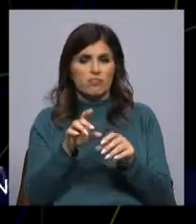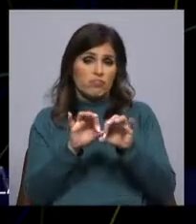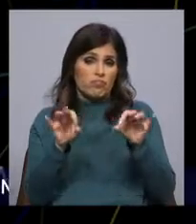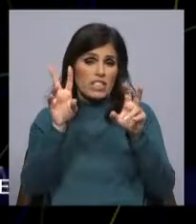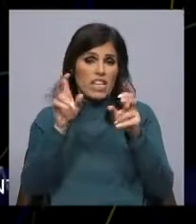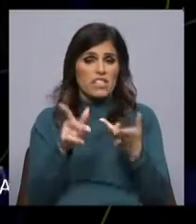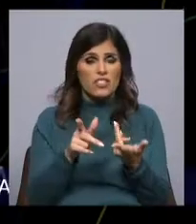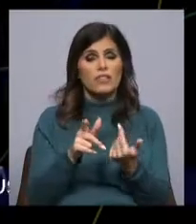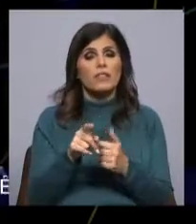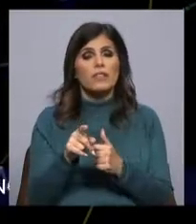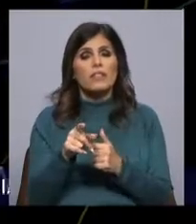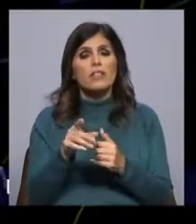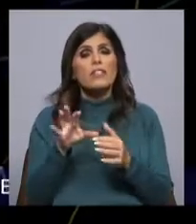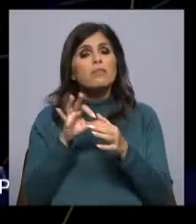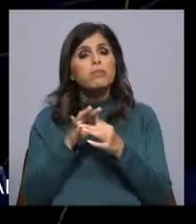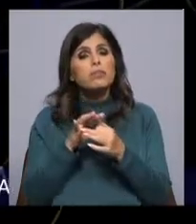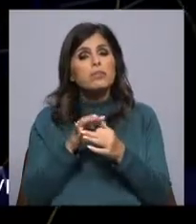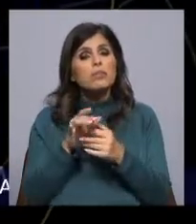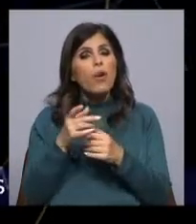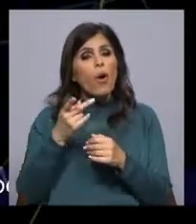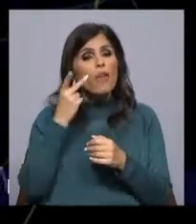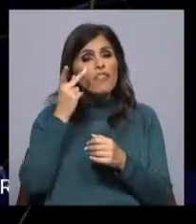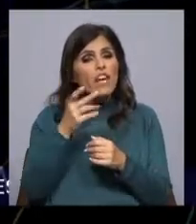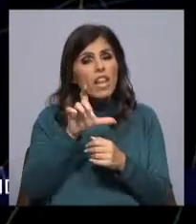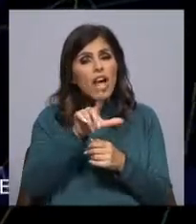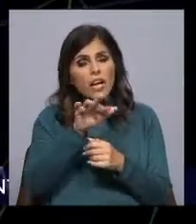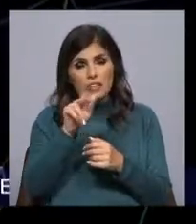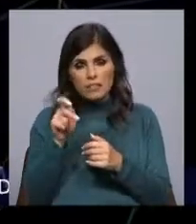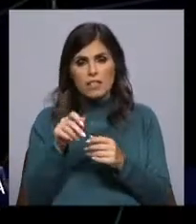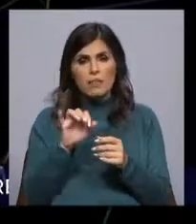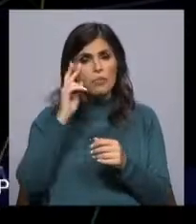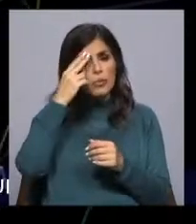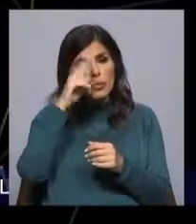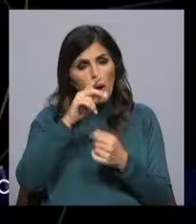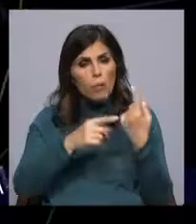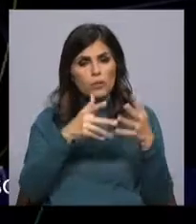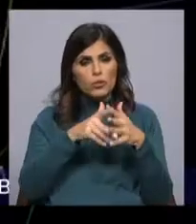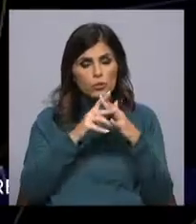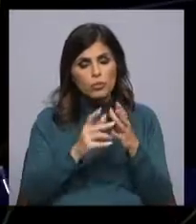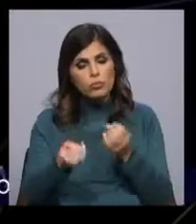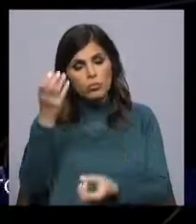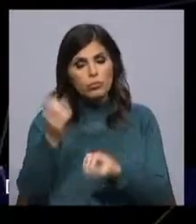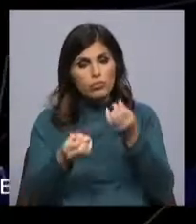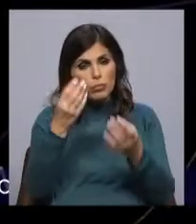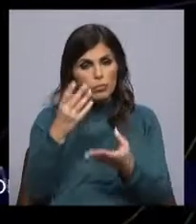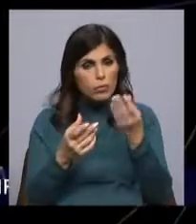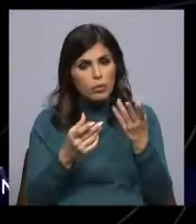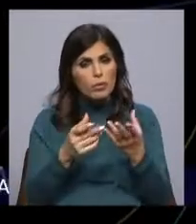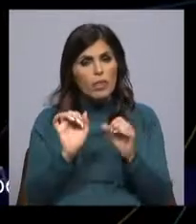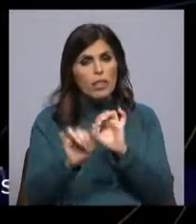Láctea e que, portanto, terá perturbado algumas das estruturas da Via Láctea e formado estruturas